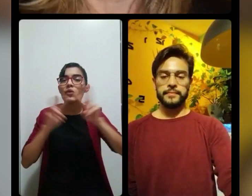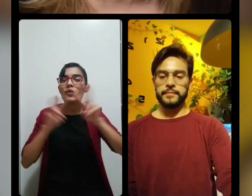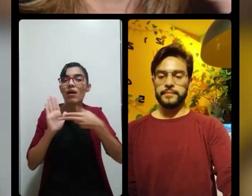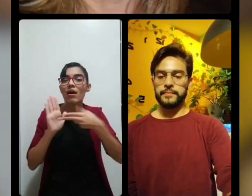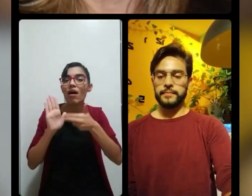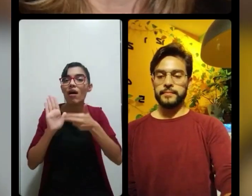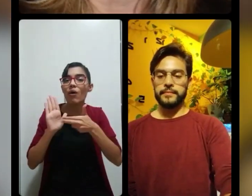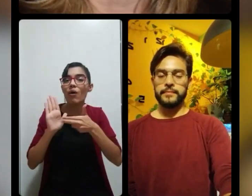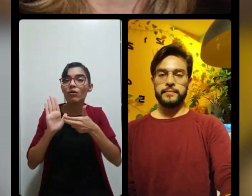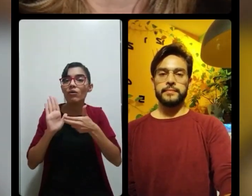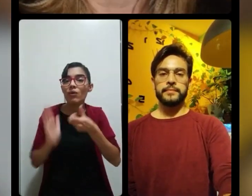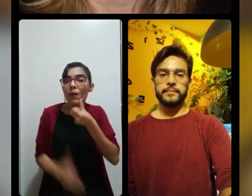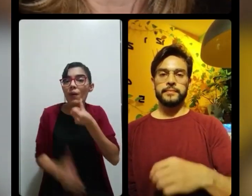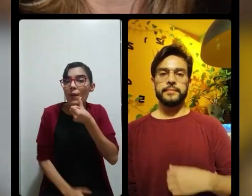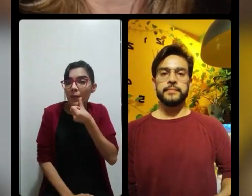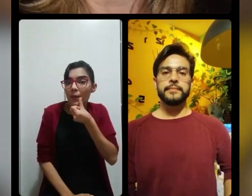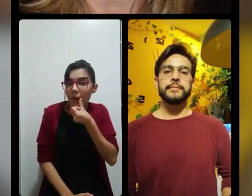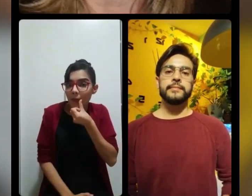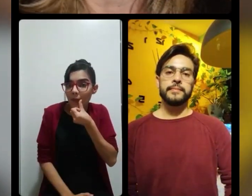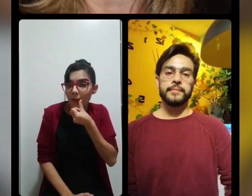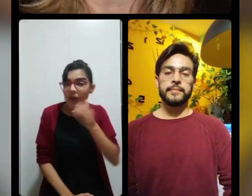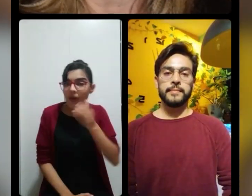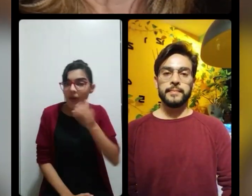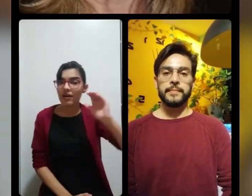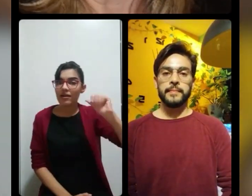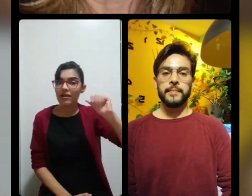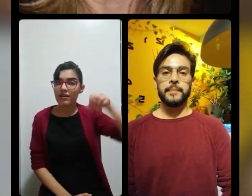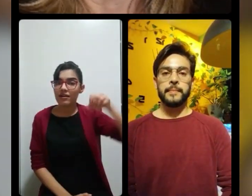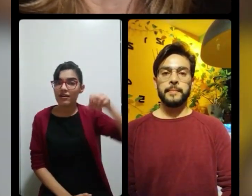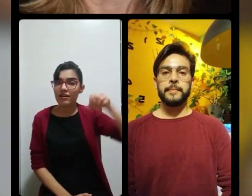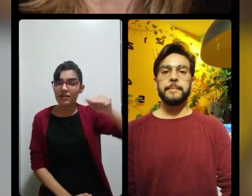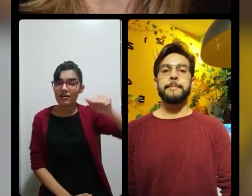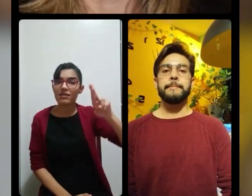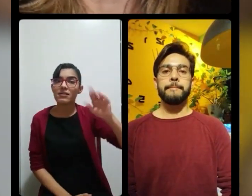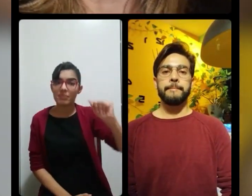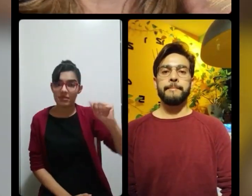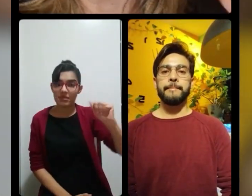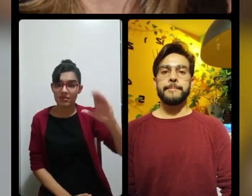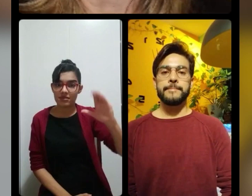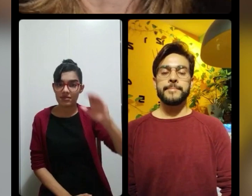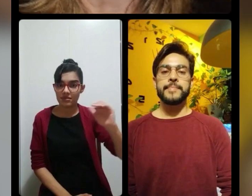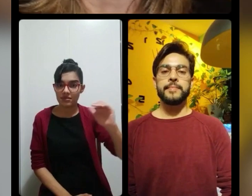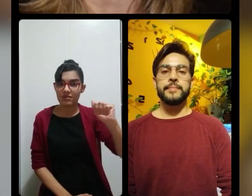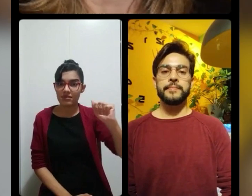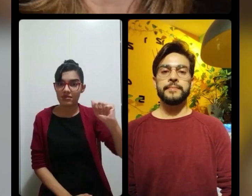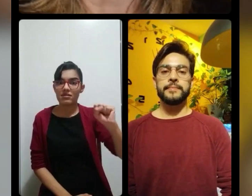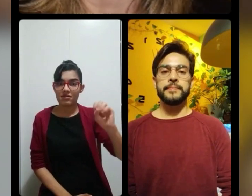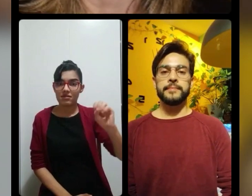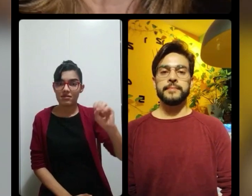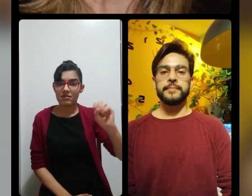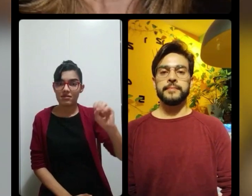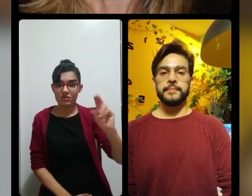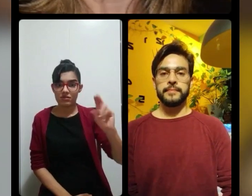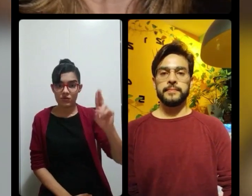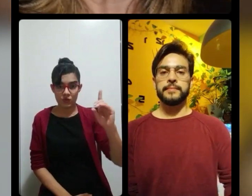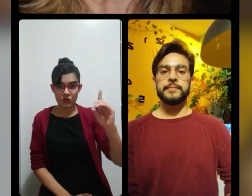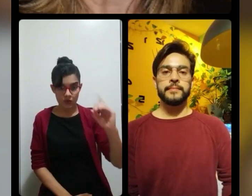um pouco, fazer um link com a nossa literatura potiguar. E aí, em seguida, o professor